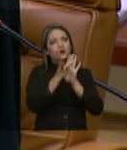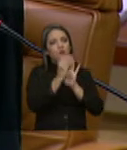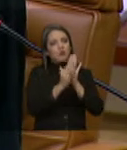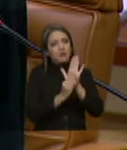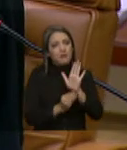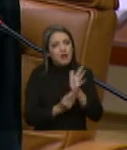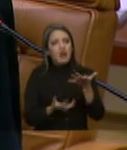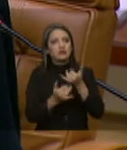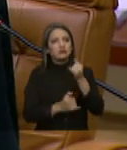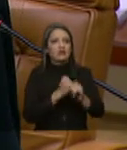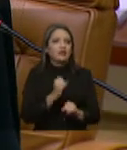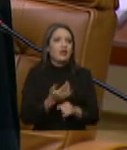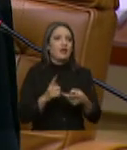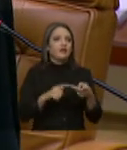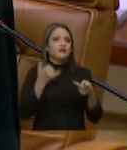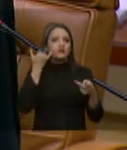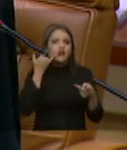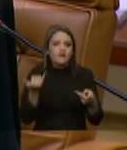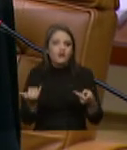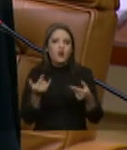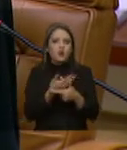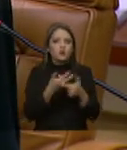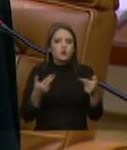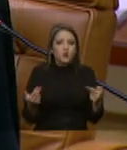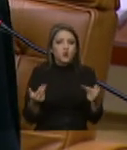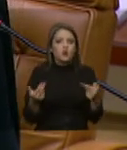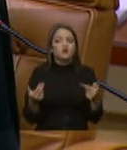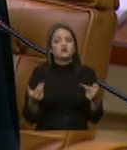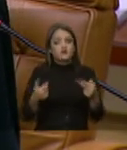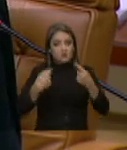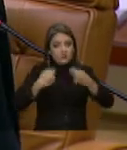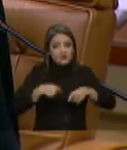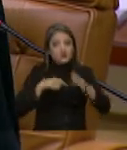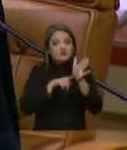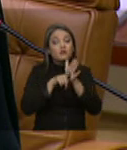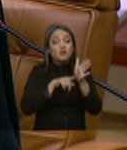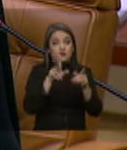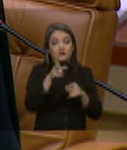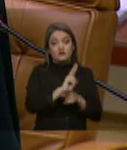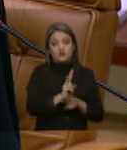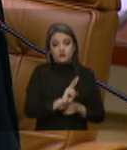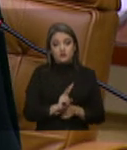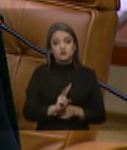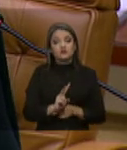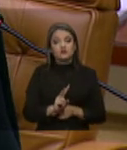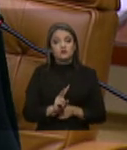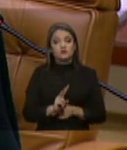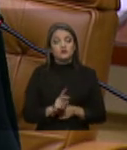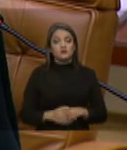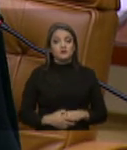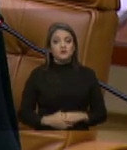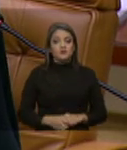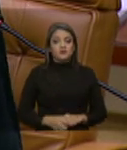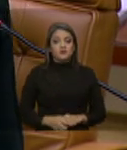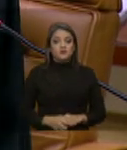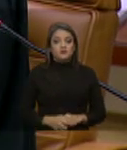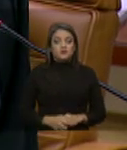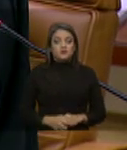telefônicos ou dados Em geral os dados necessários a determinado processo a determinada